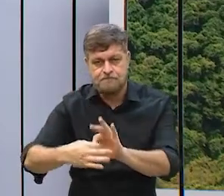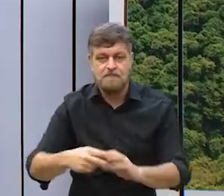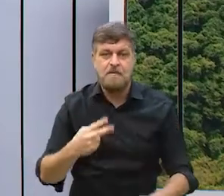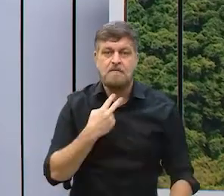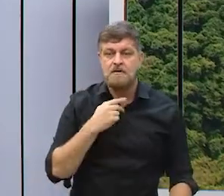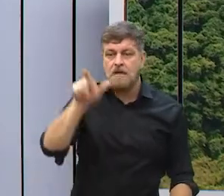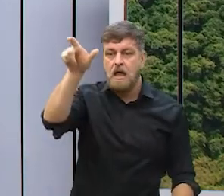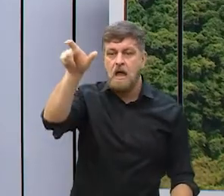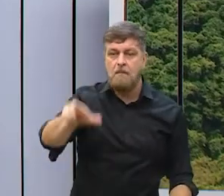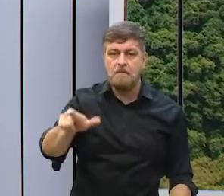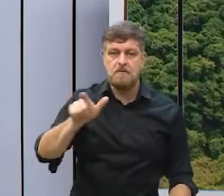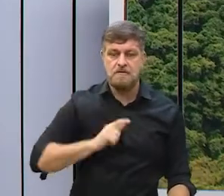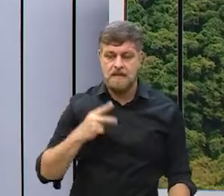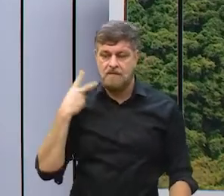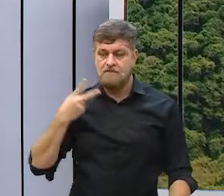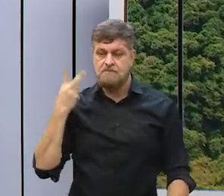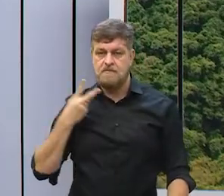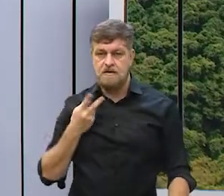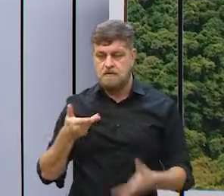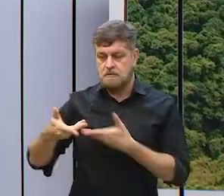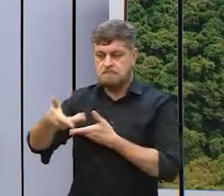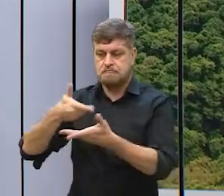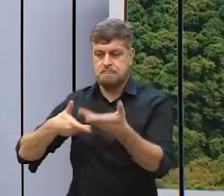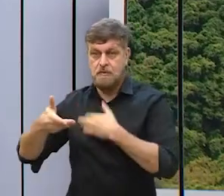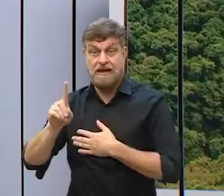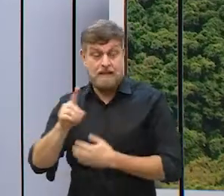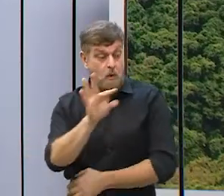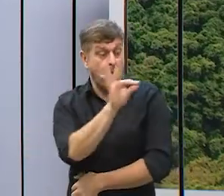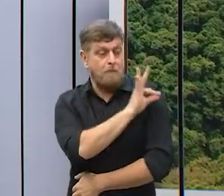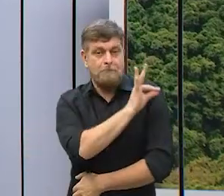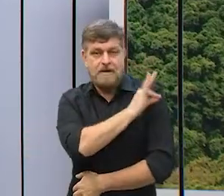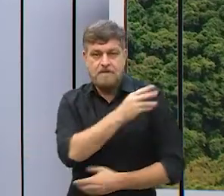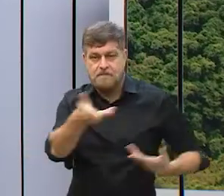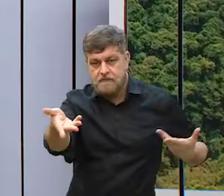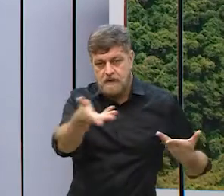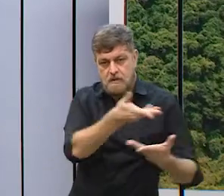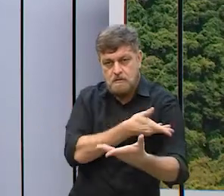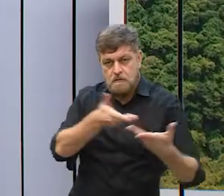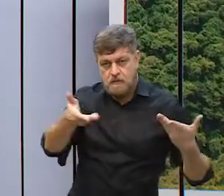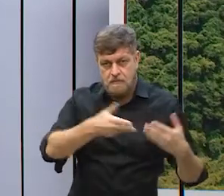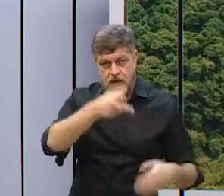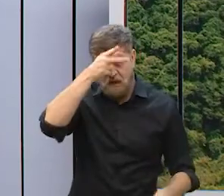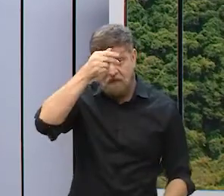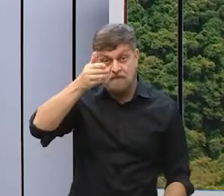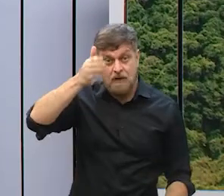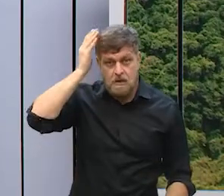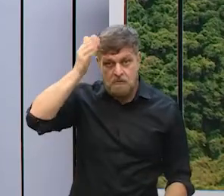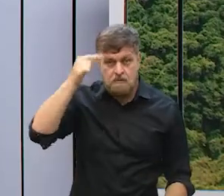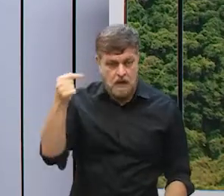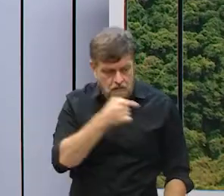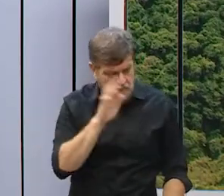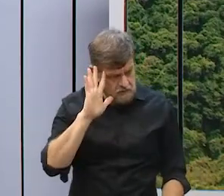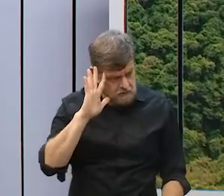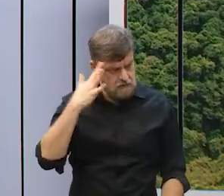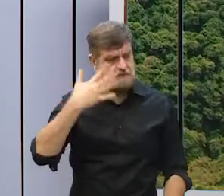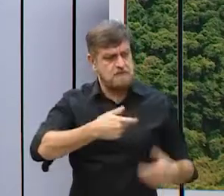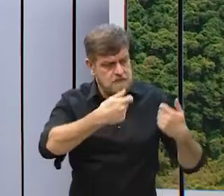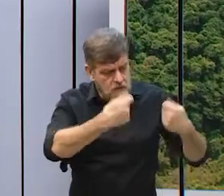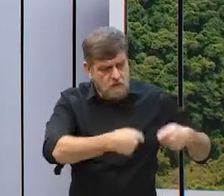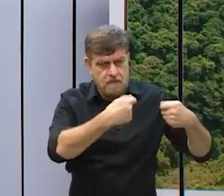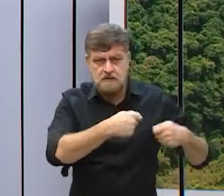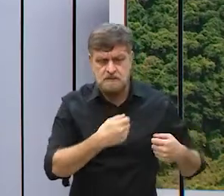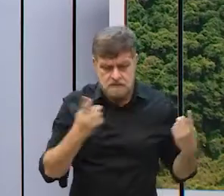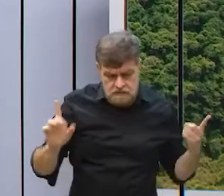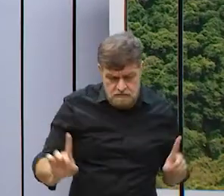que responde para um vereador. Precisa responder para o prefeito. O prefeito Dário precisa tomar essa decisão